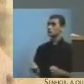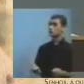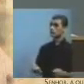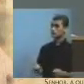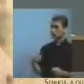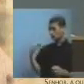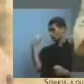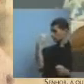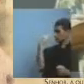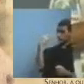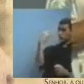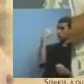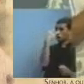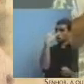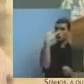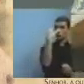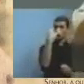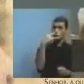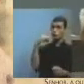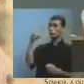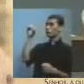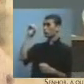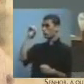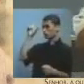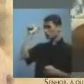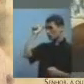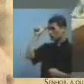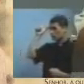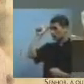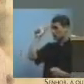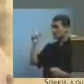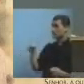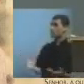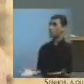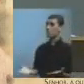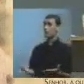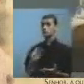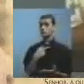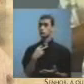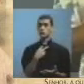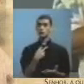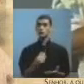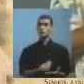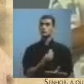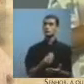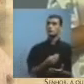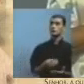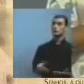desses que a família botou porta fora. E que foi me procurar, inclusive, dizendo: não adianta, padre. É bobagem, padre.